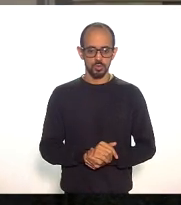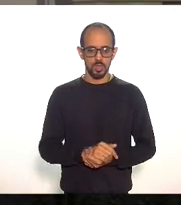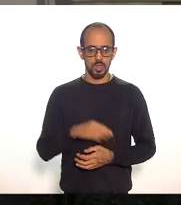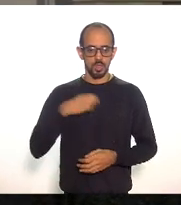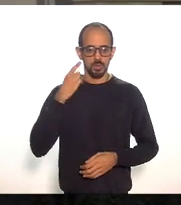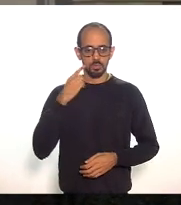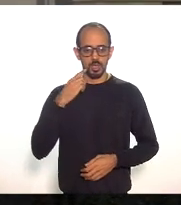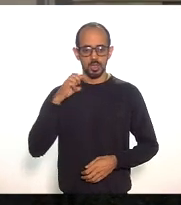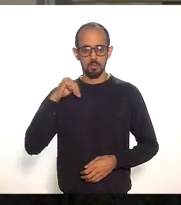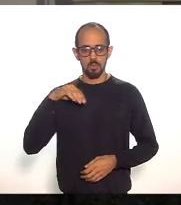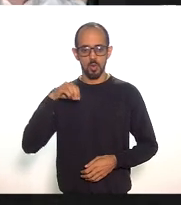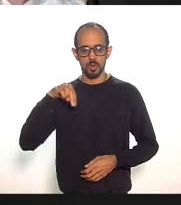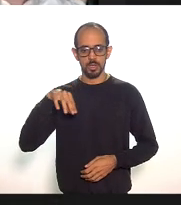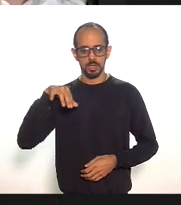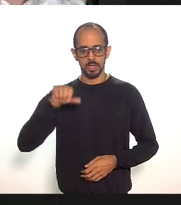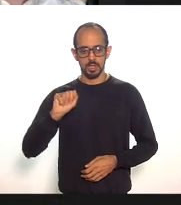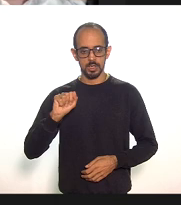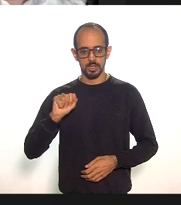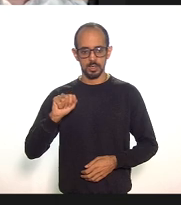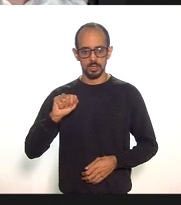Francisco.